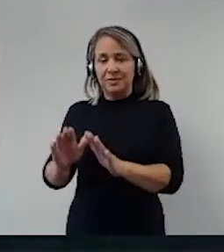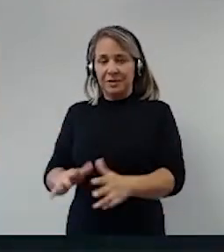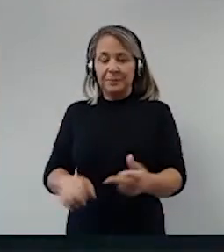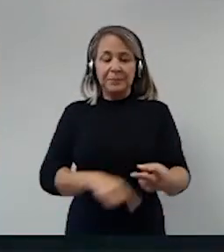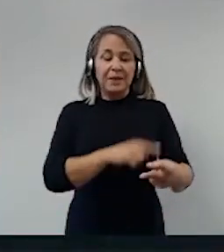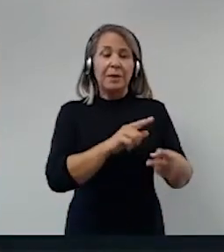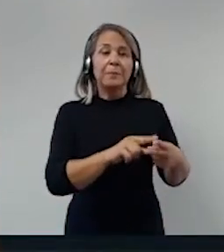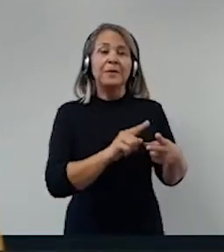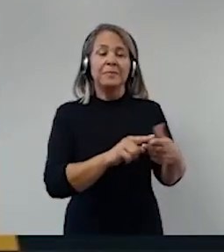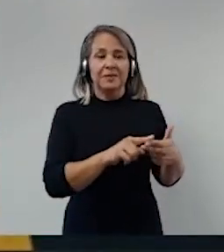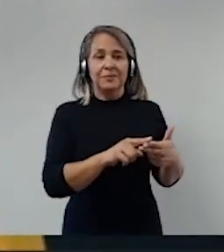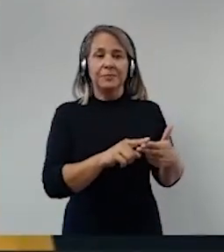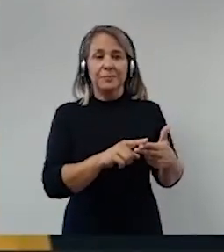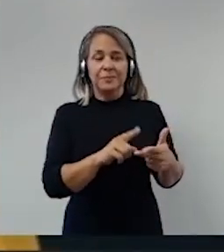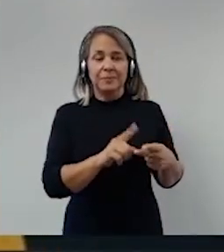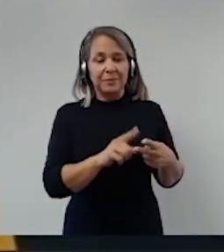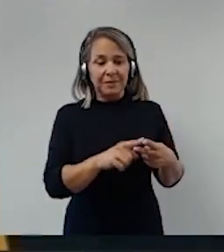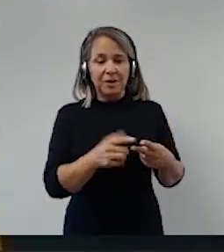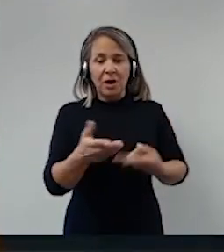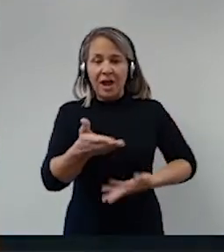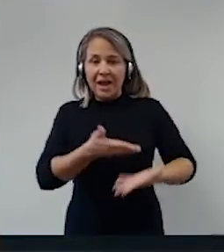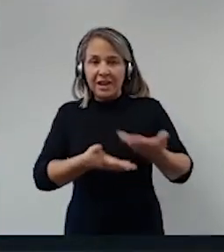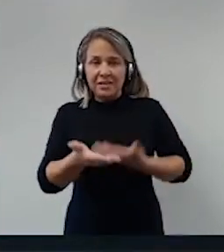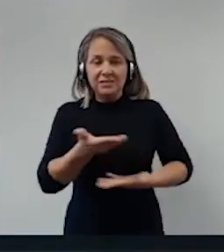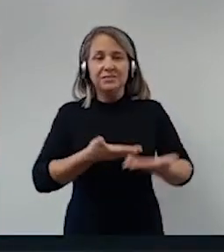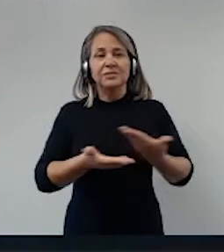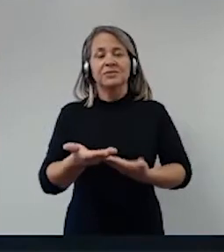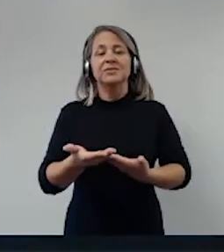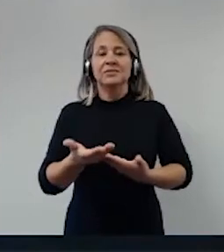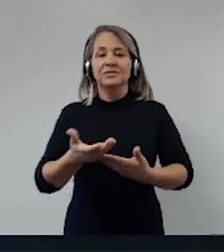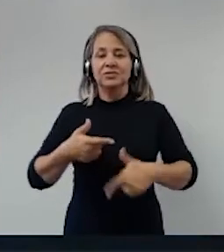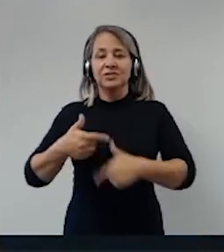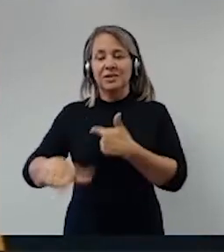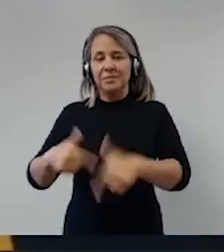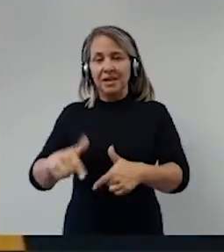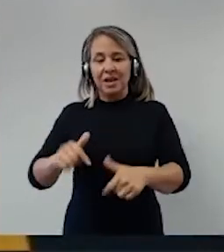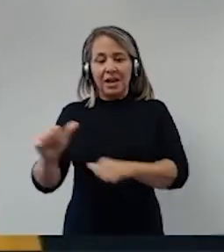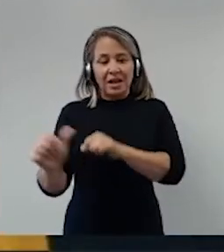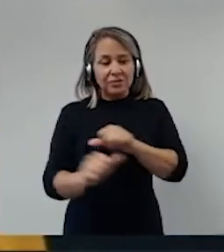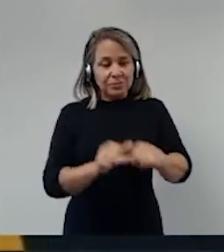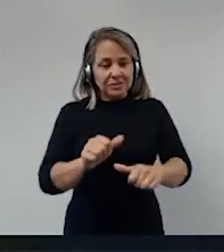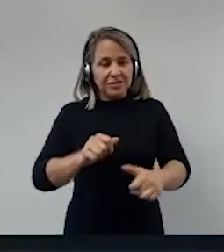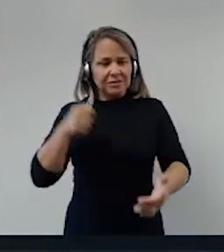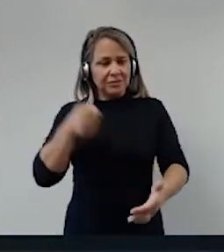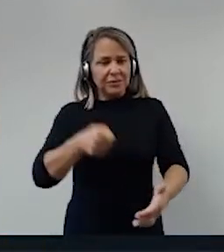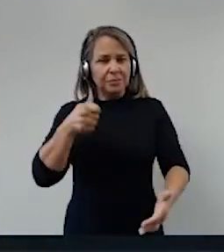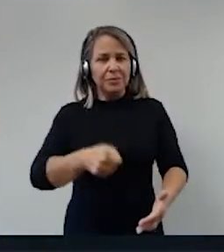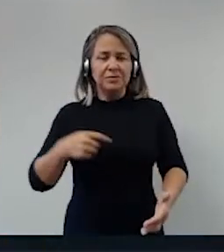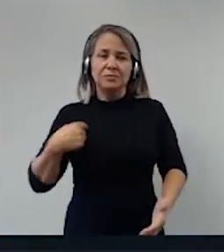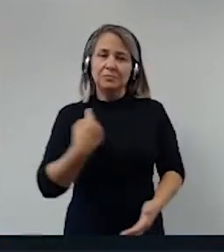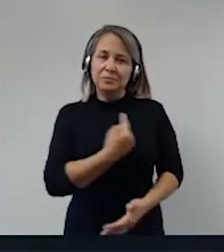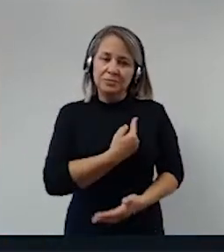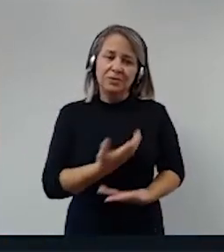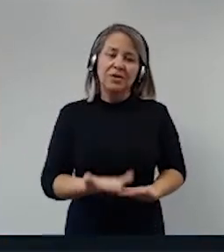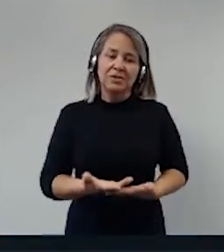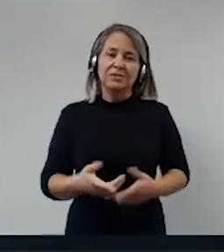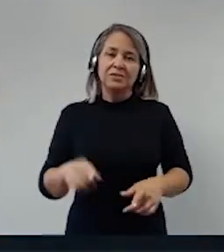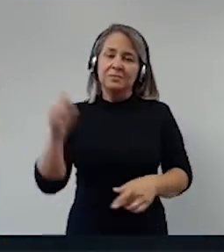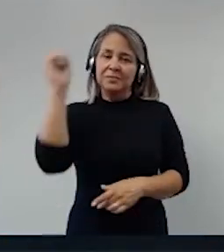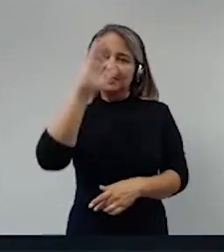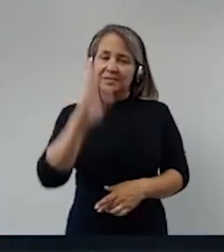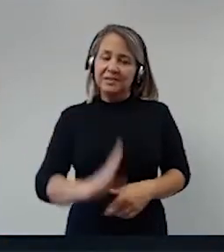primeiro deles, as relações trabalhistas, as mudanças que foram impostas ao mundo e a nós, a sociedade brasileira